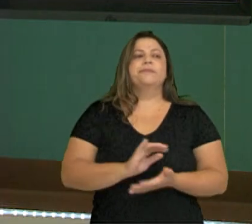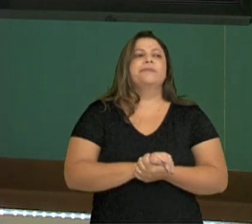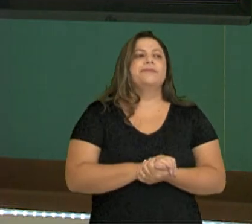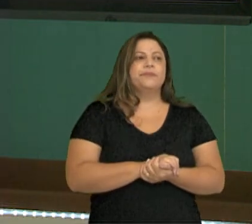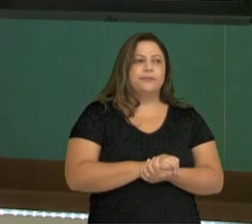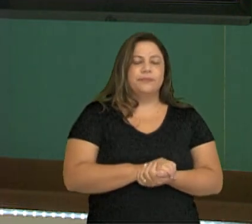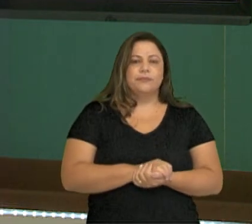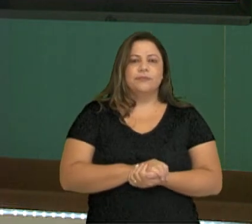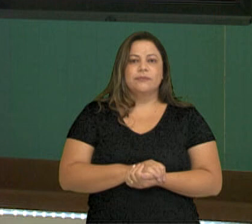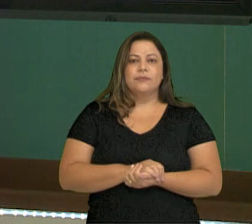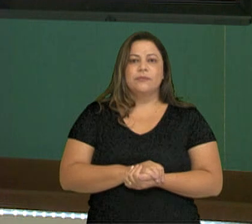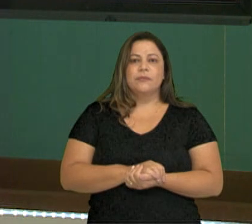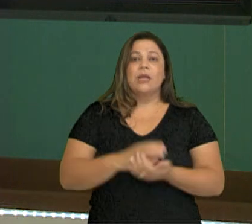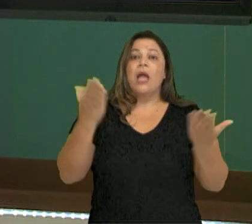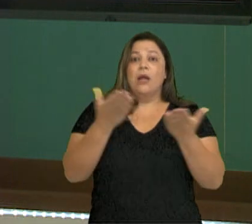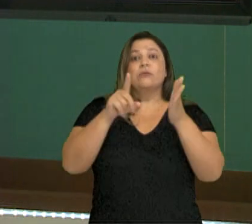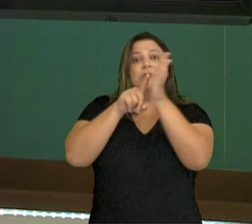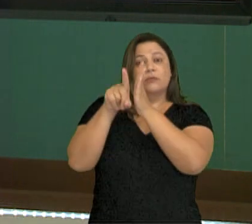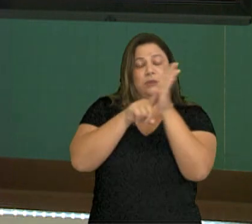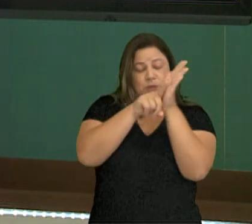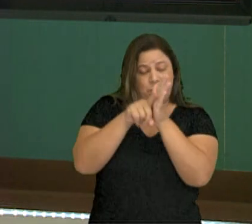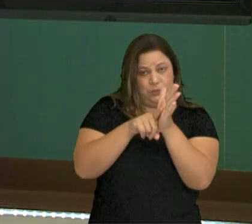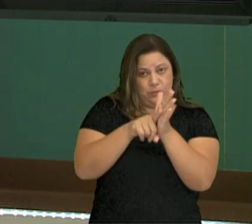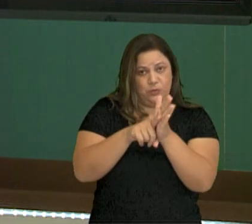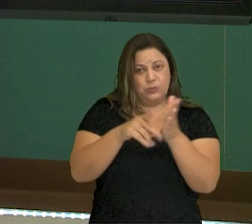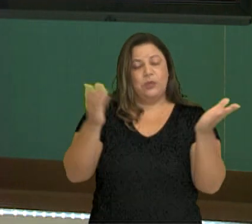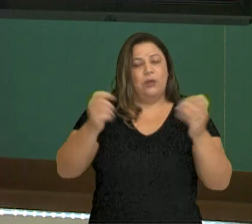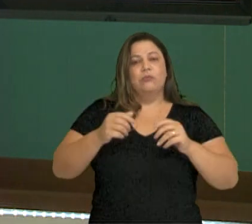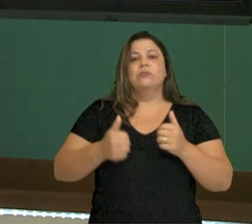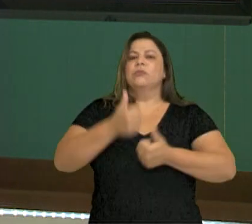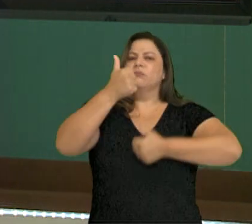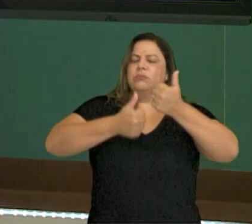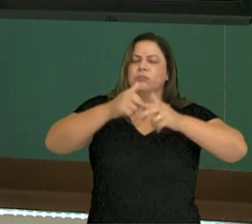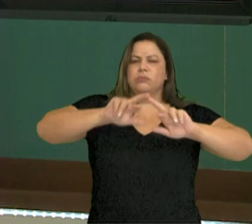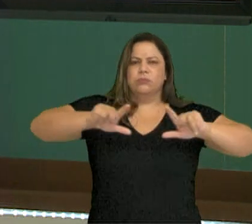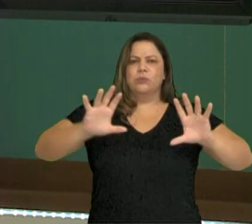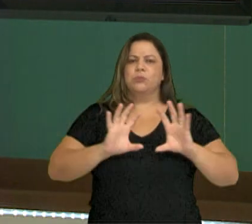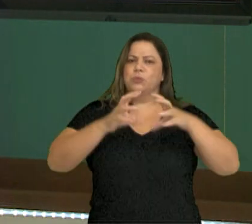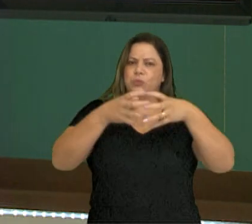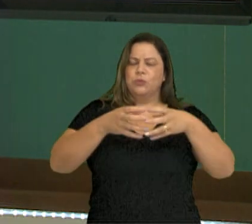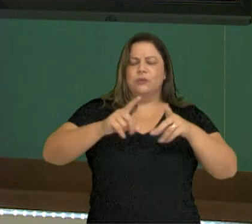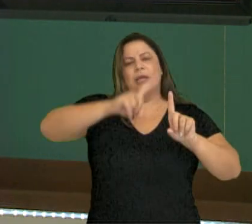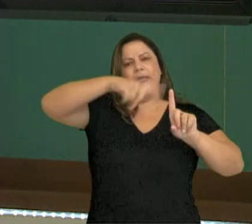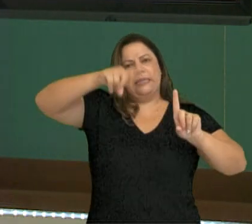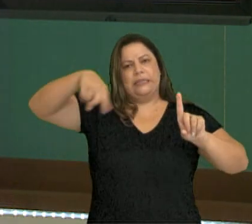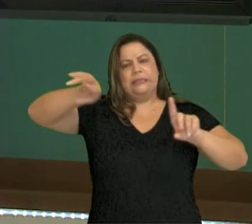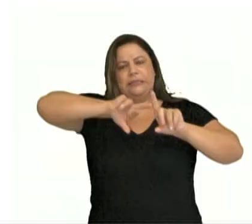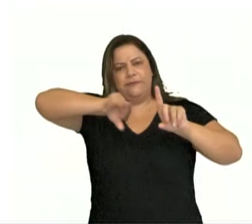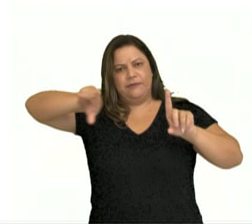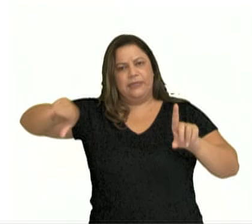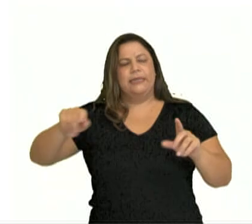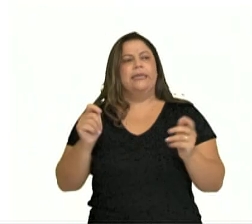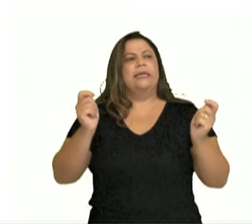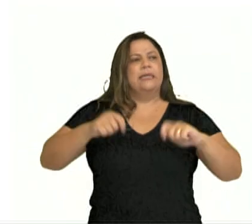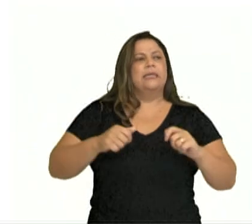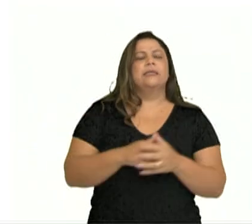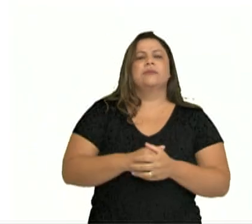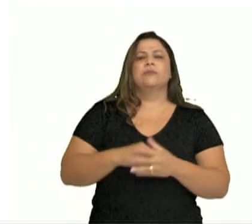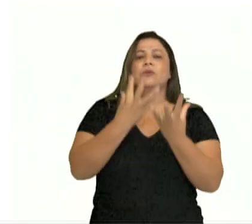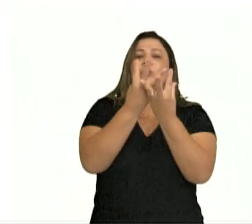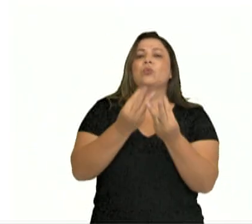população. Quando eu vou fazer uma pesquisa, como no caso ali dos times de futebol, eu vou ter as variáveis. E as variáveis, elas podem